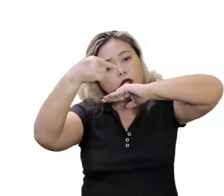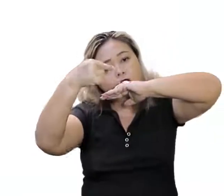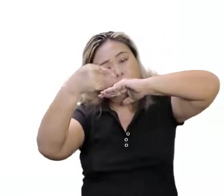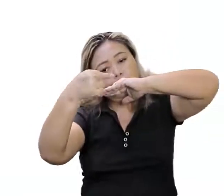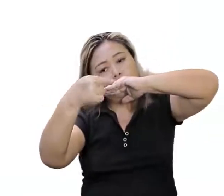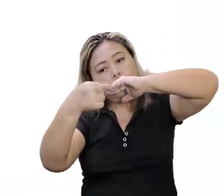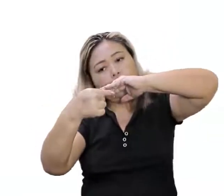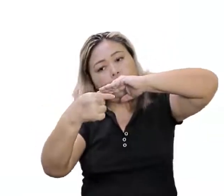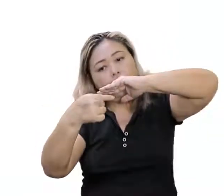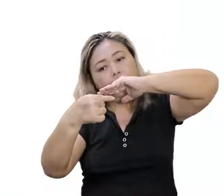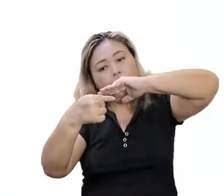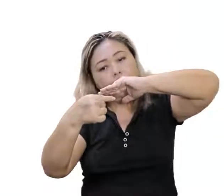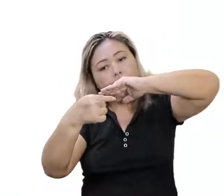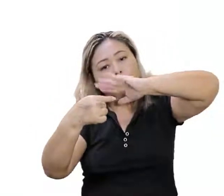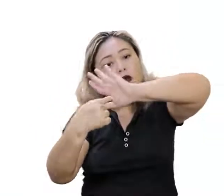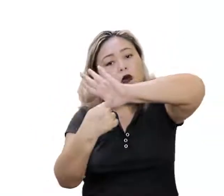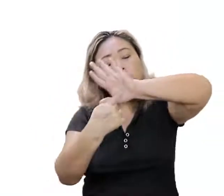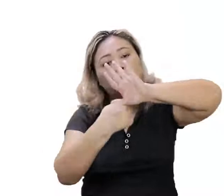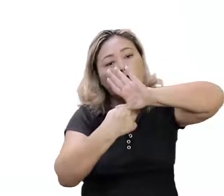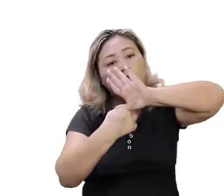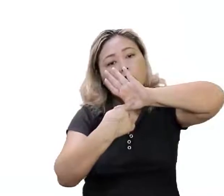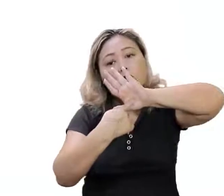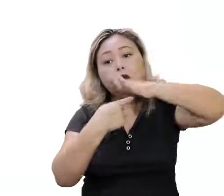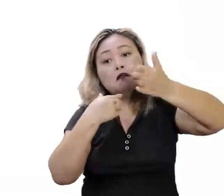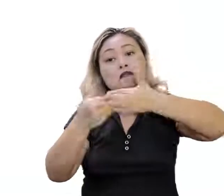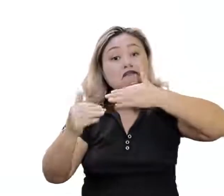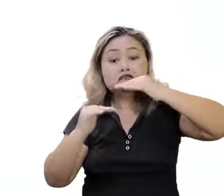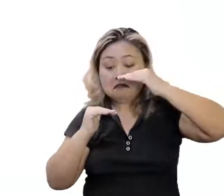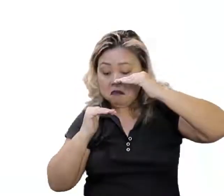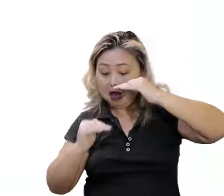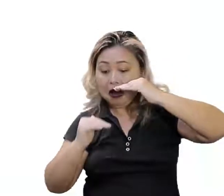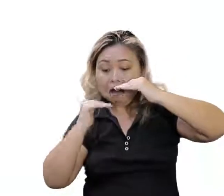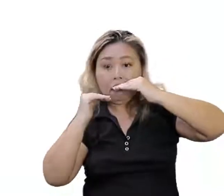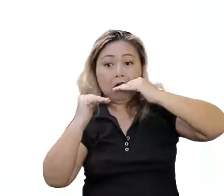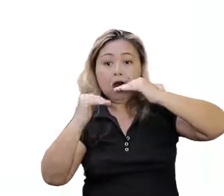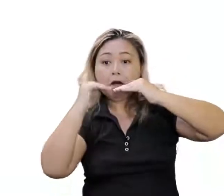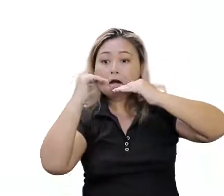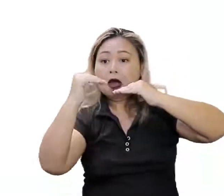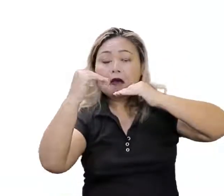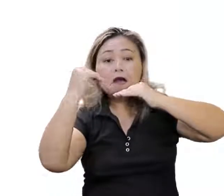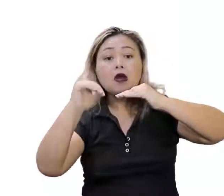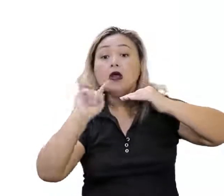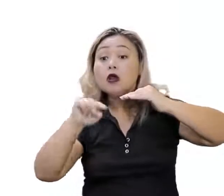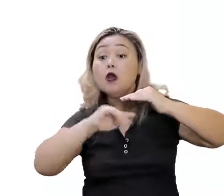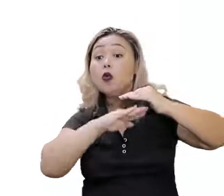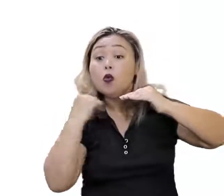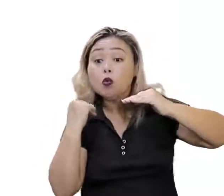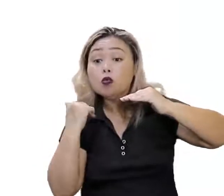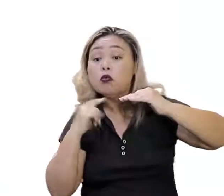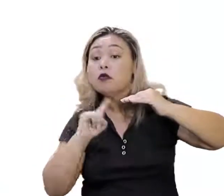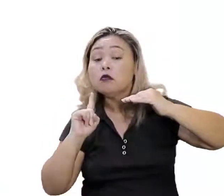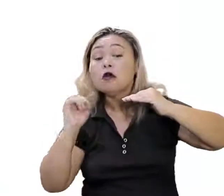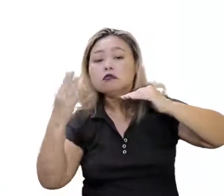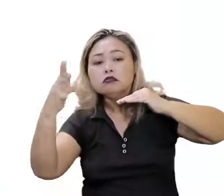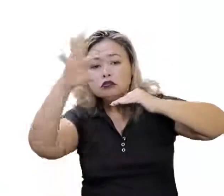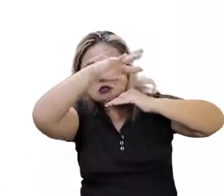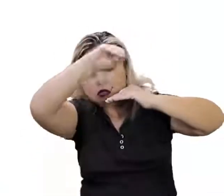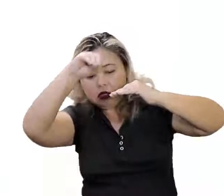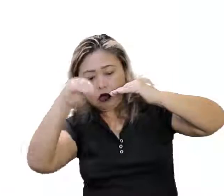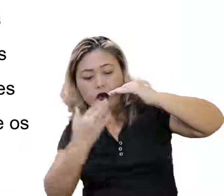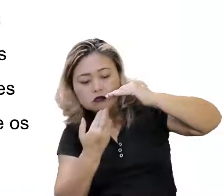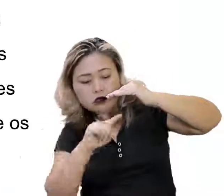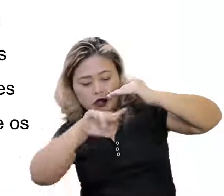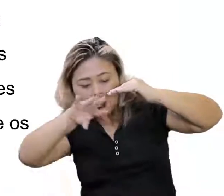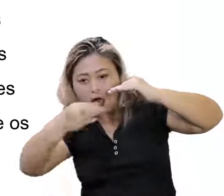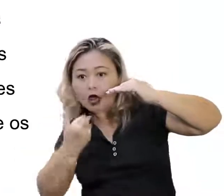estar ocupando ou aparecendo, surgindo em qualquer nível. Qualquer animal desse que morrer nesse seu nível trófico vai ser alimento